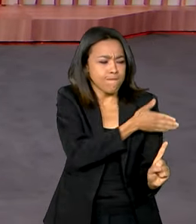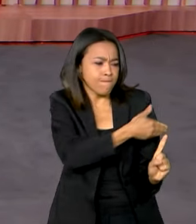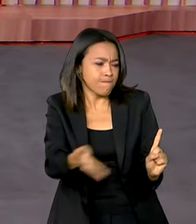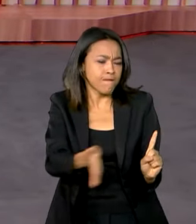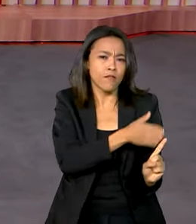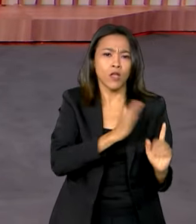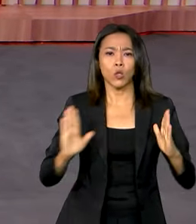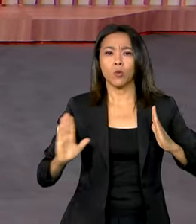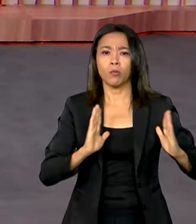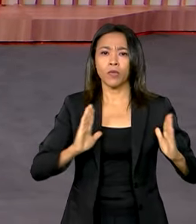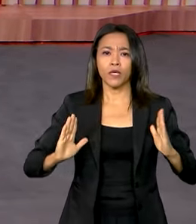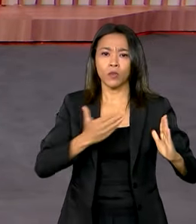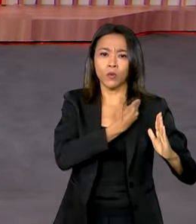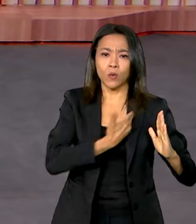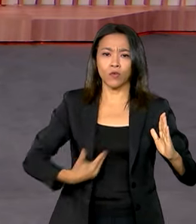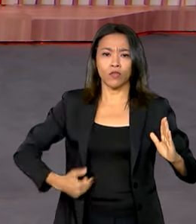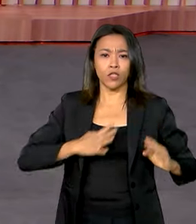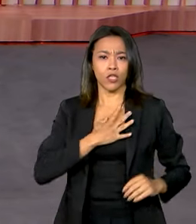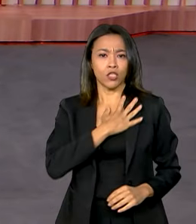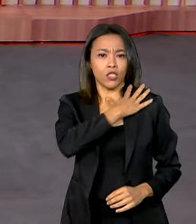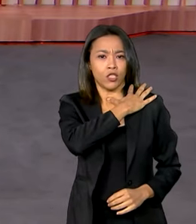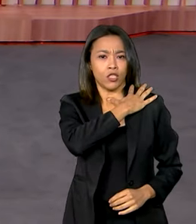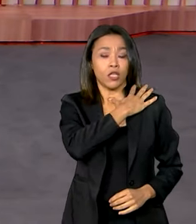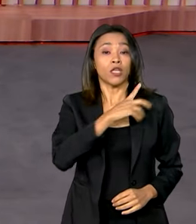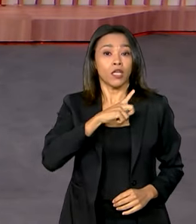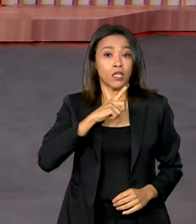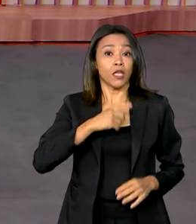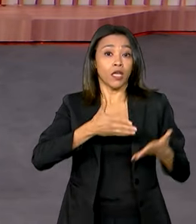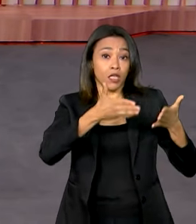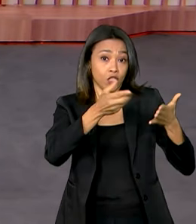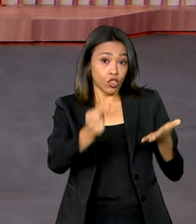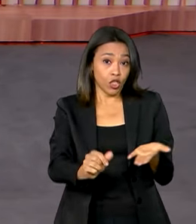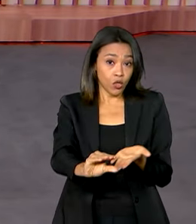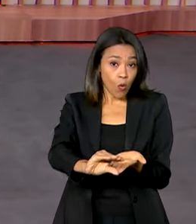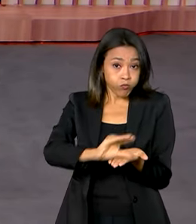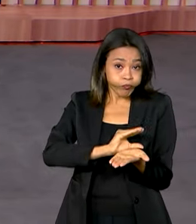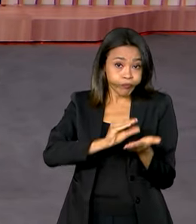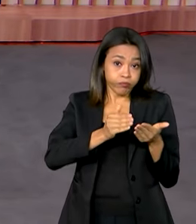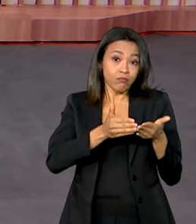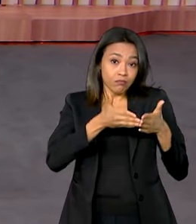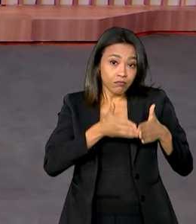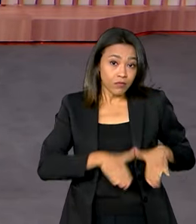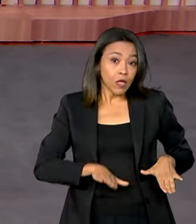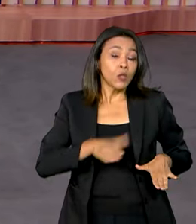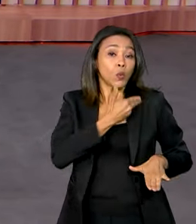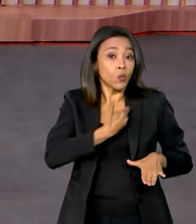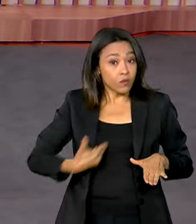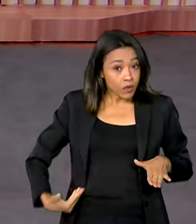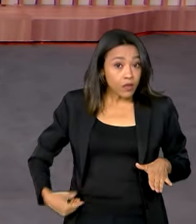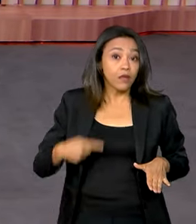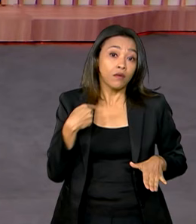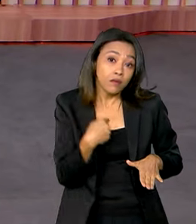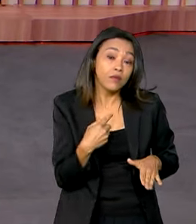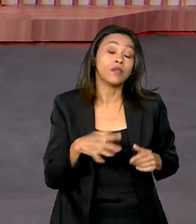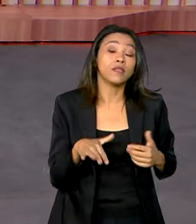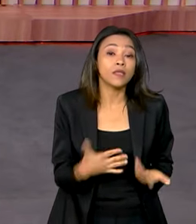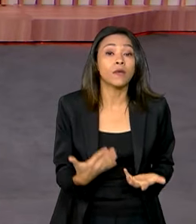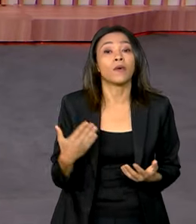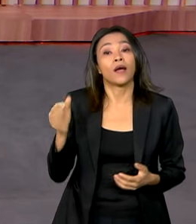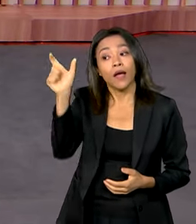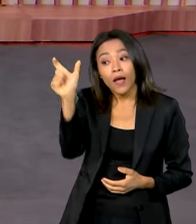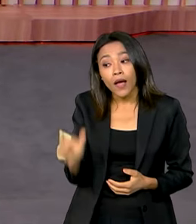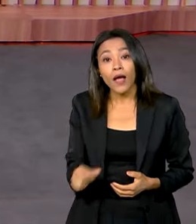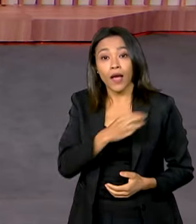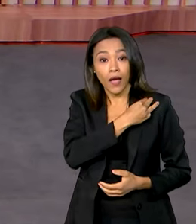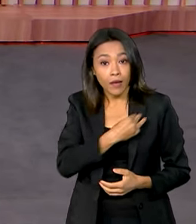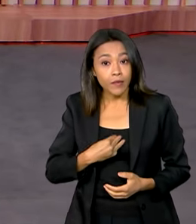na época da ditadura militar que recebem indenização e tal por meio do programa de anistia a ministra disse Vanessa que ainda